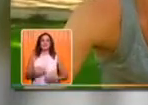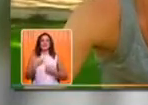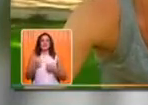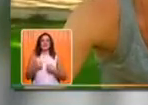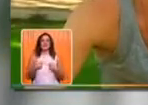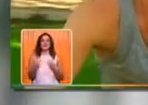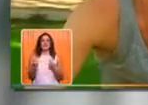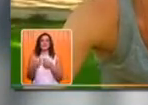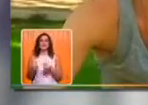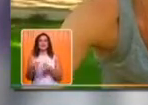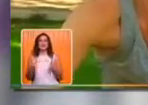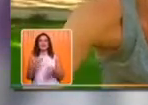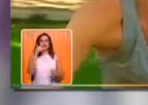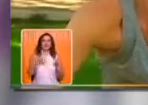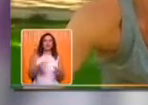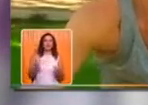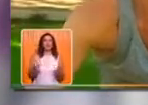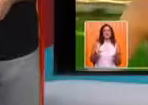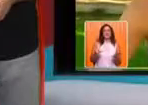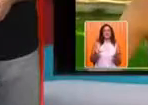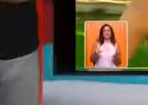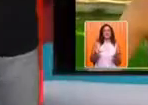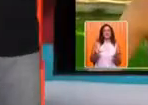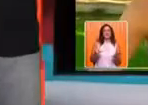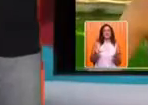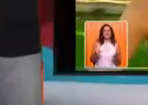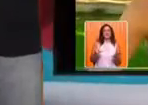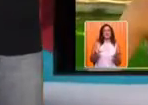diferente da maior parte das pessoas mas ao mesmo tempo